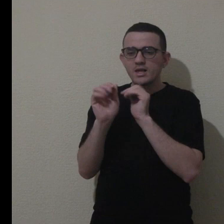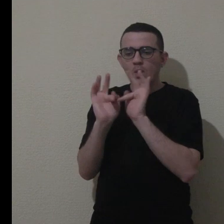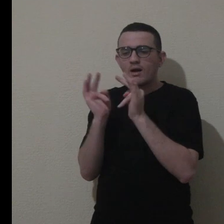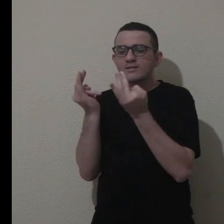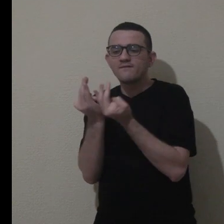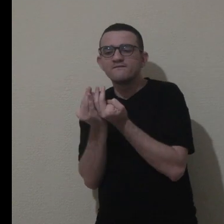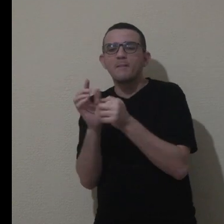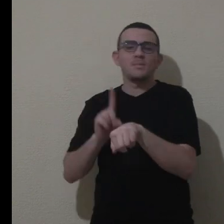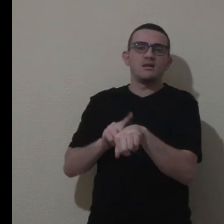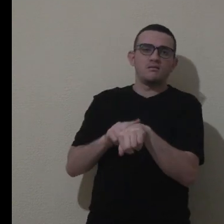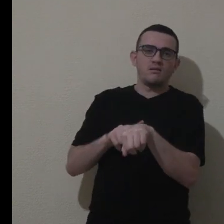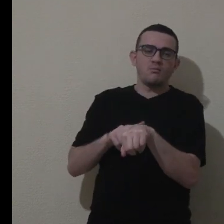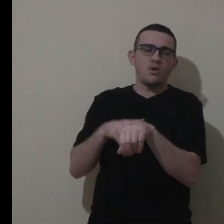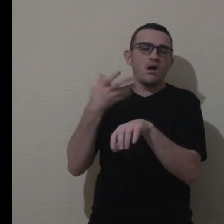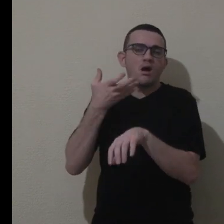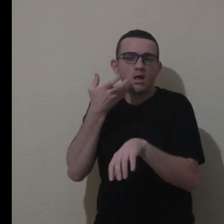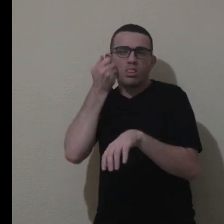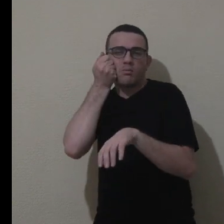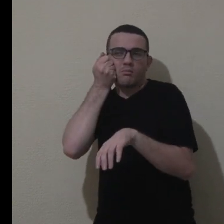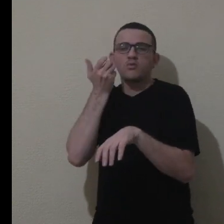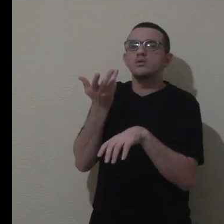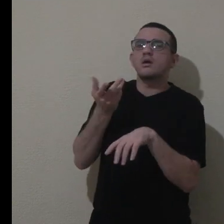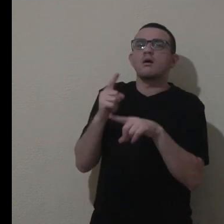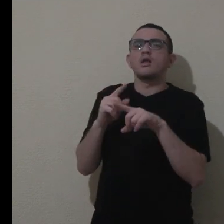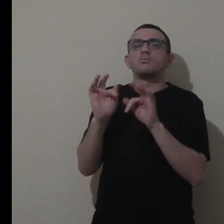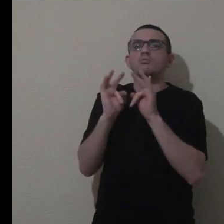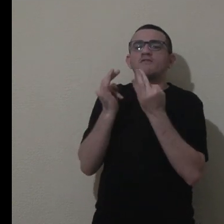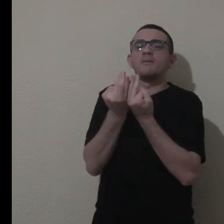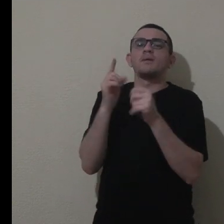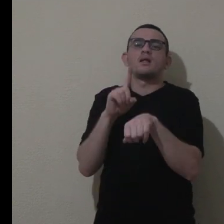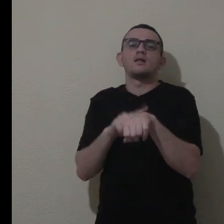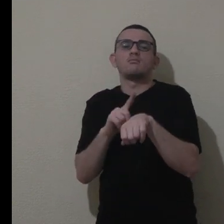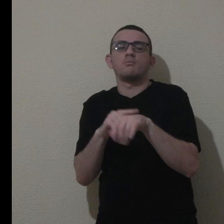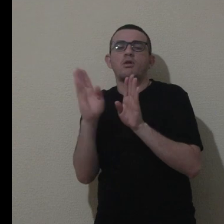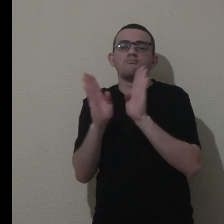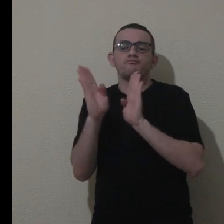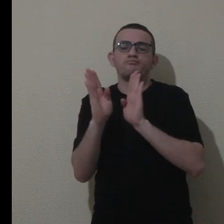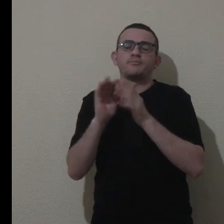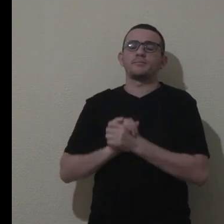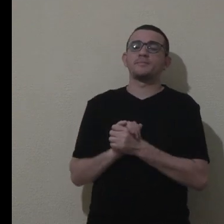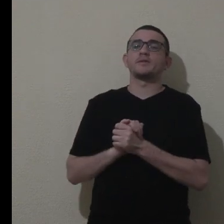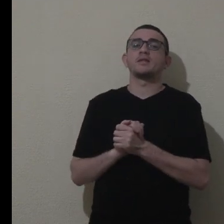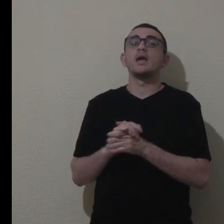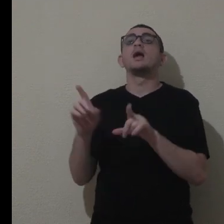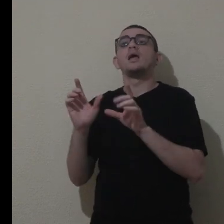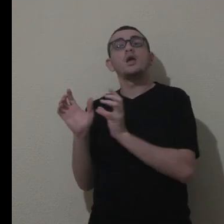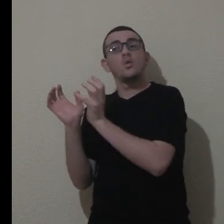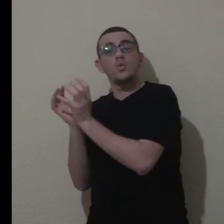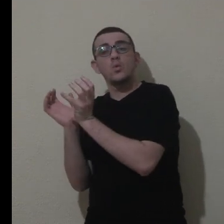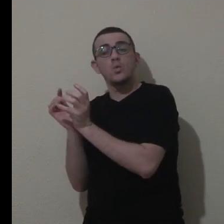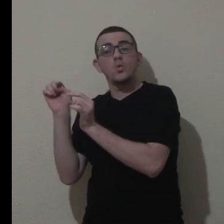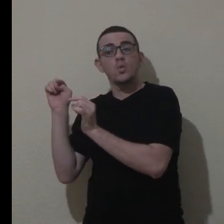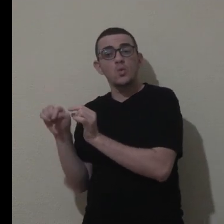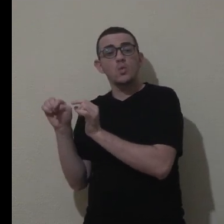foster care, que estão, digamos, são adotados, né, por uma família, que é um cuidado um pouquinho melhor. E tem